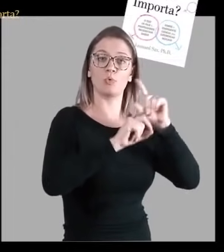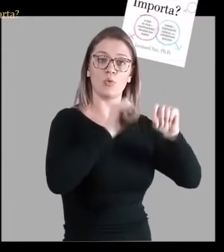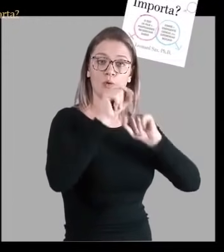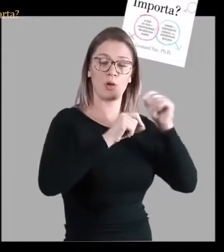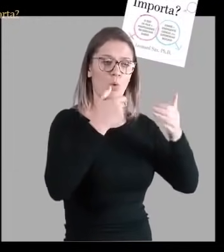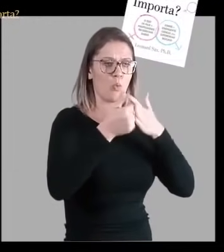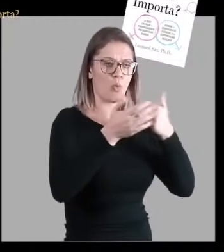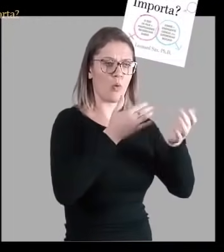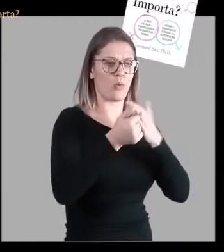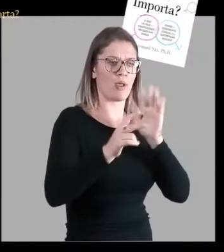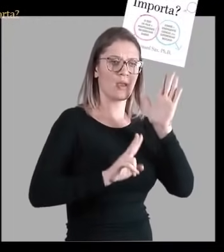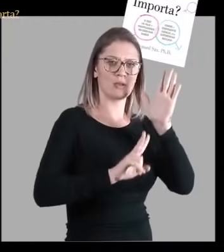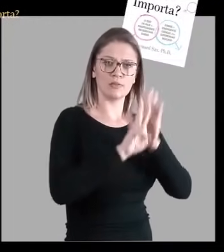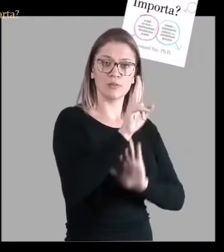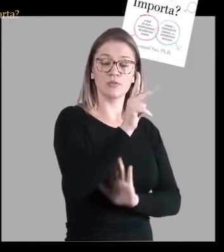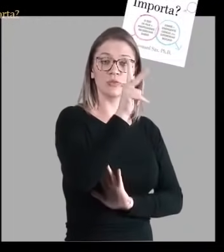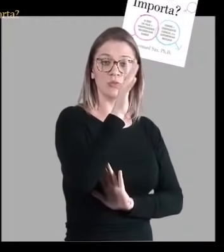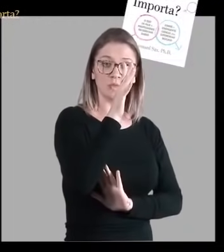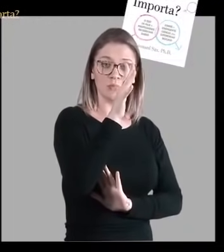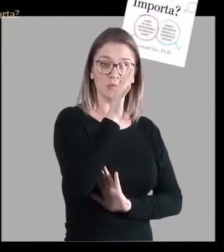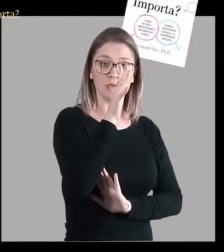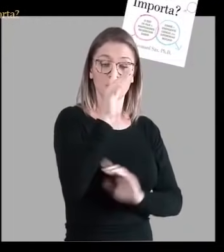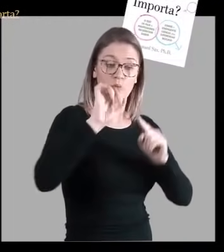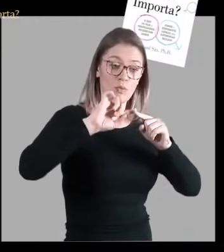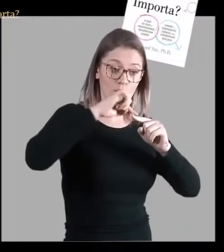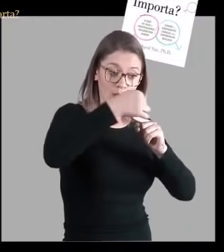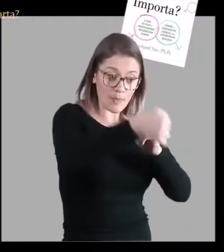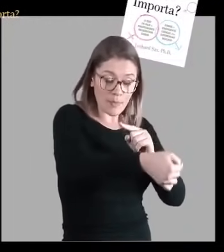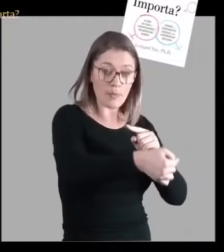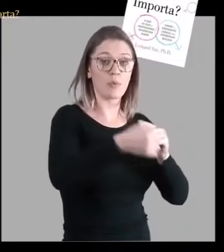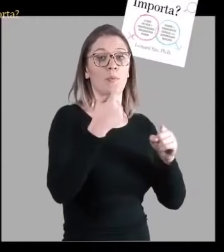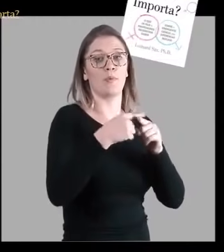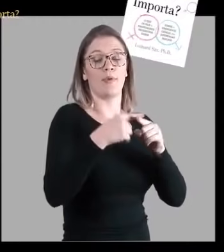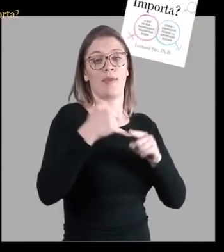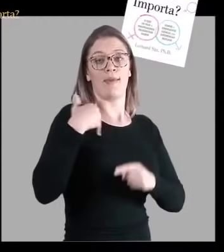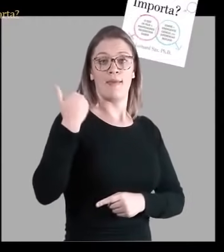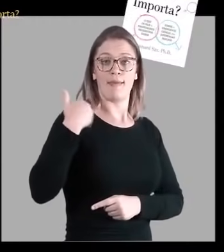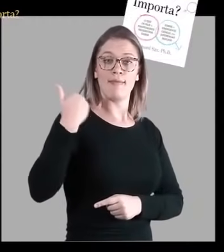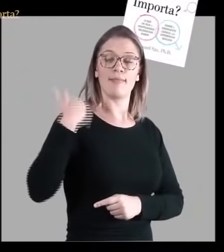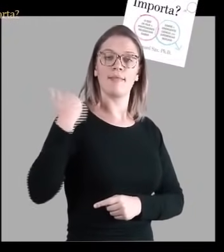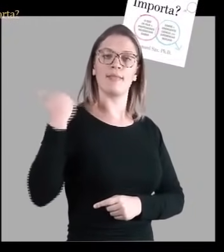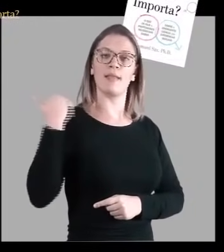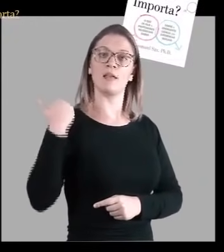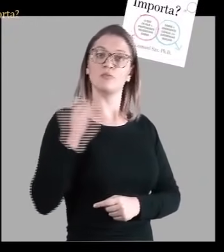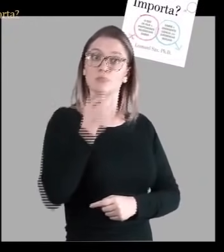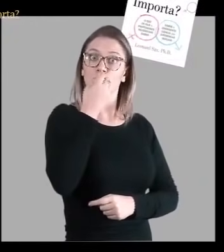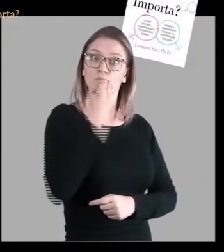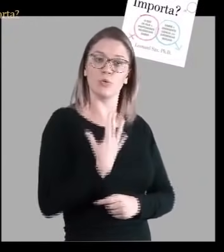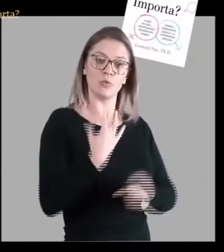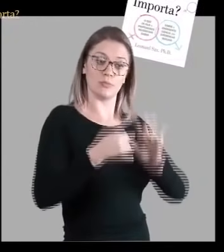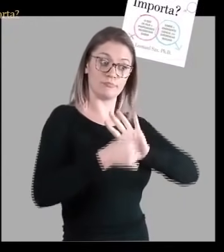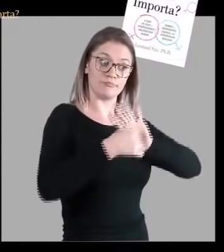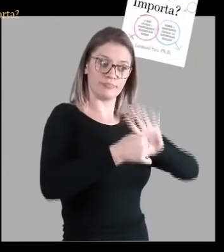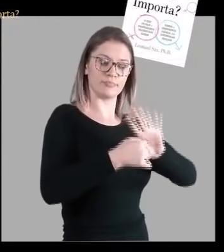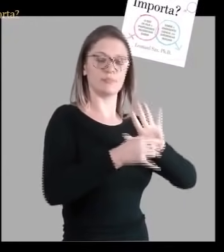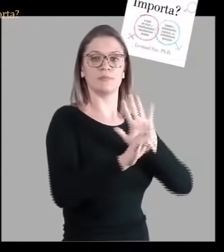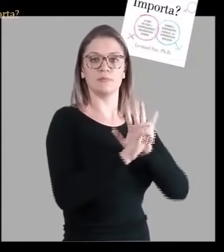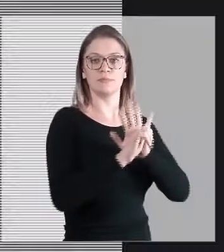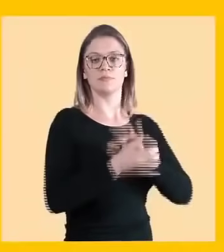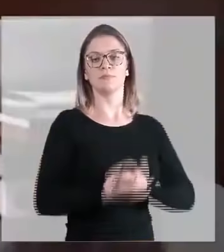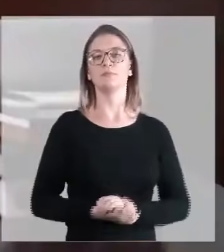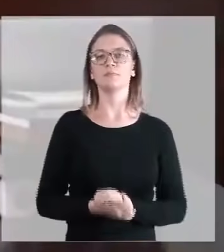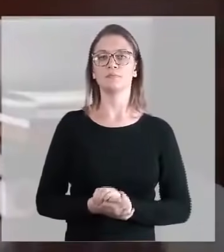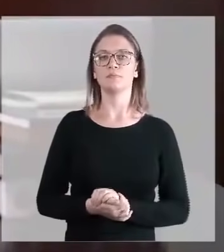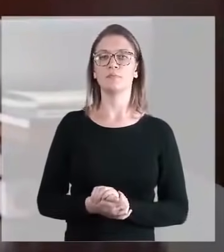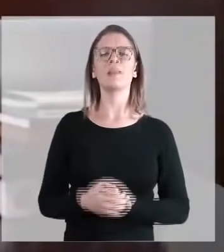que qualquer cirurgia genital deve ser adiada até que a criança tenha idade suficiente para expressar sua verdadeira